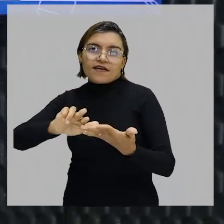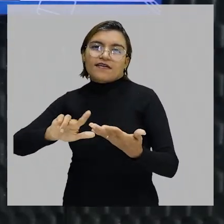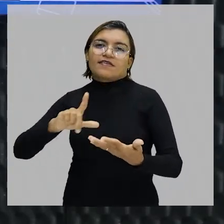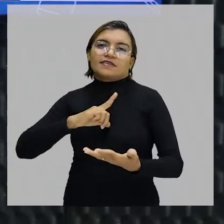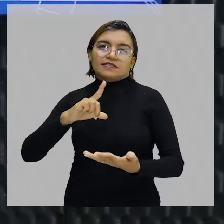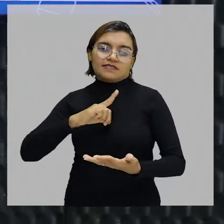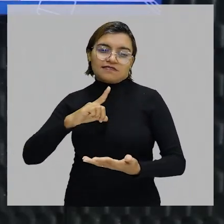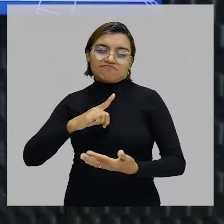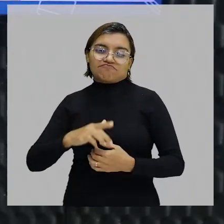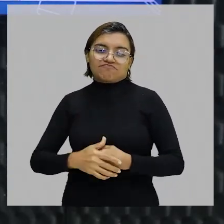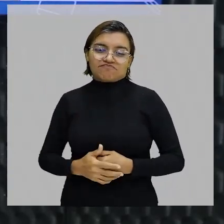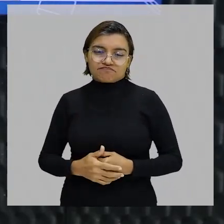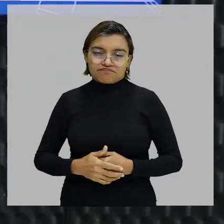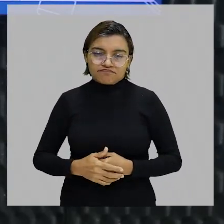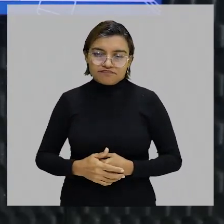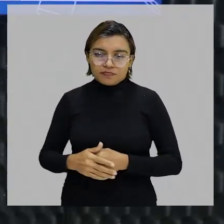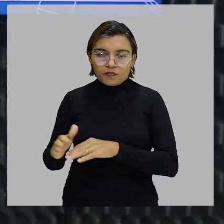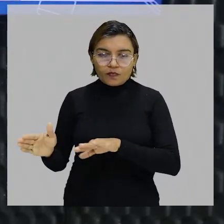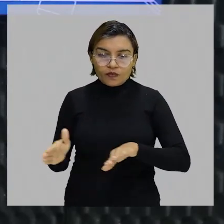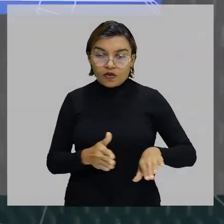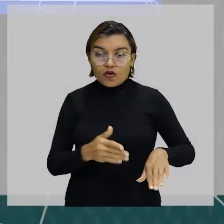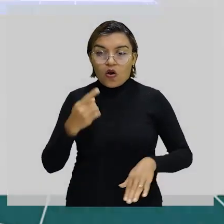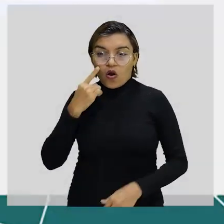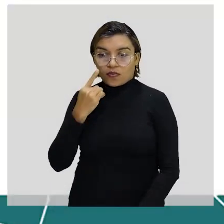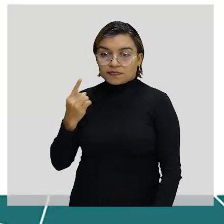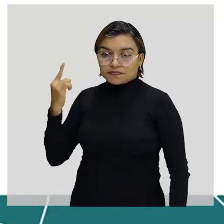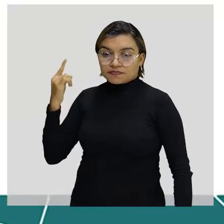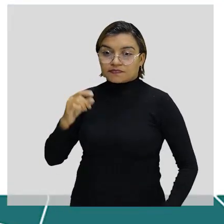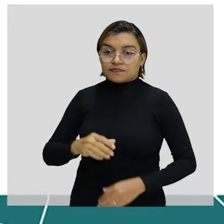bem extravagantes. Já